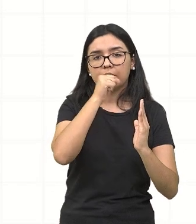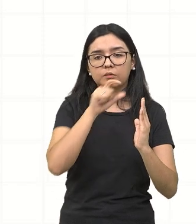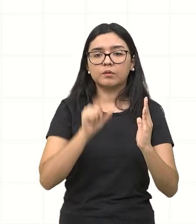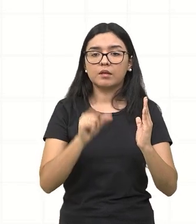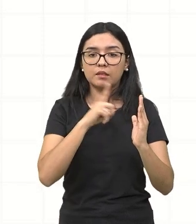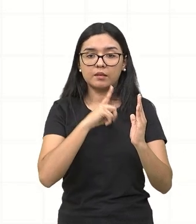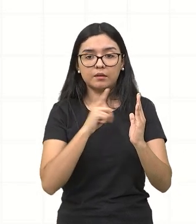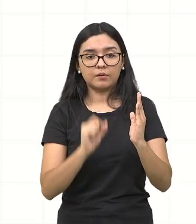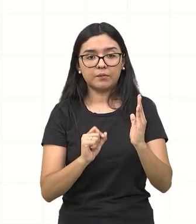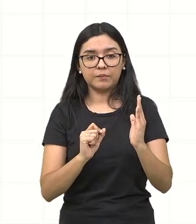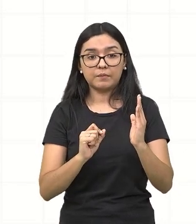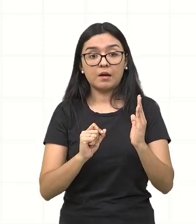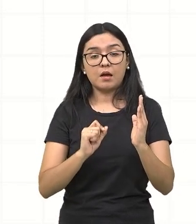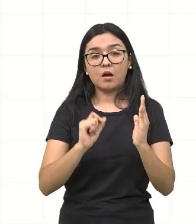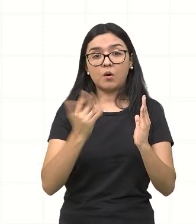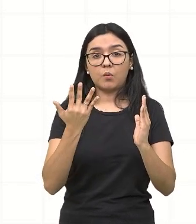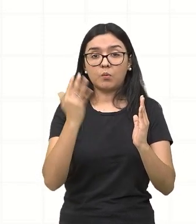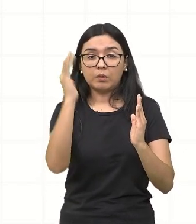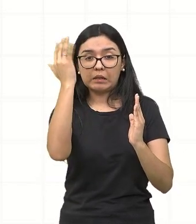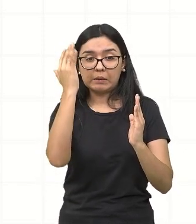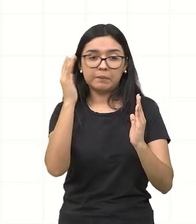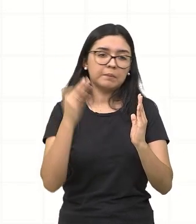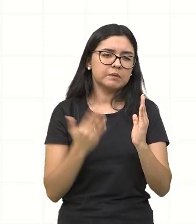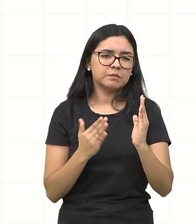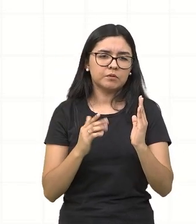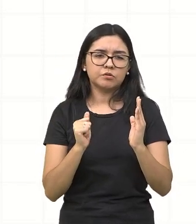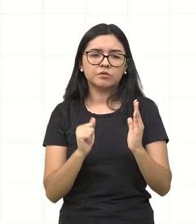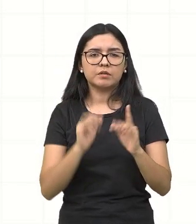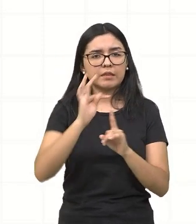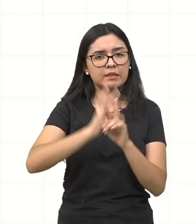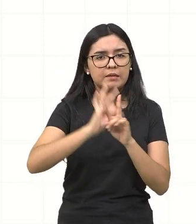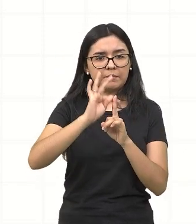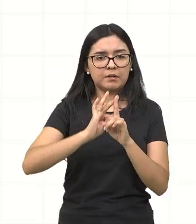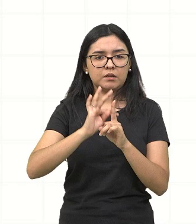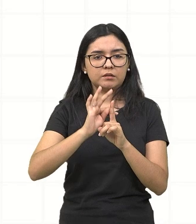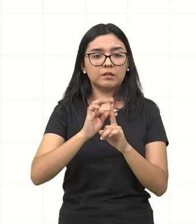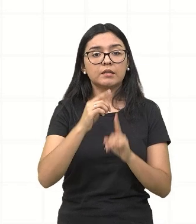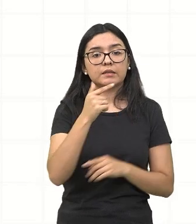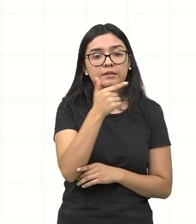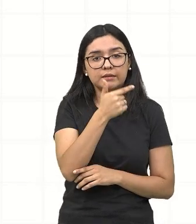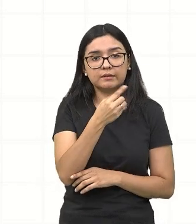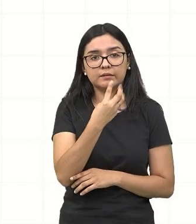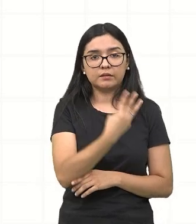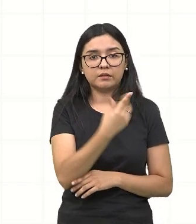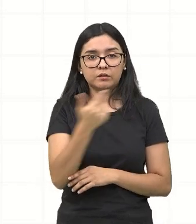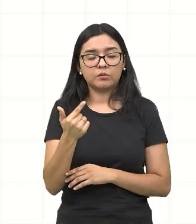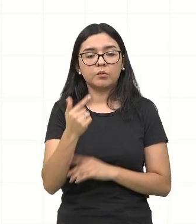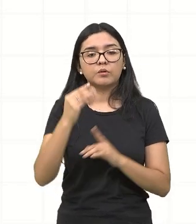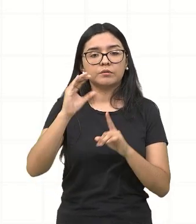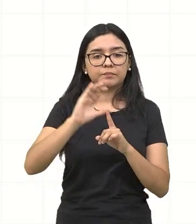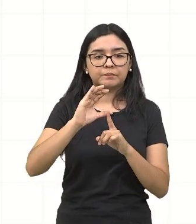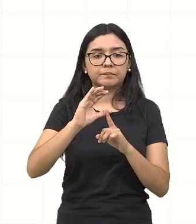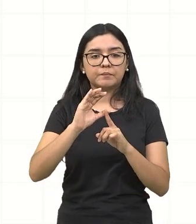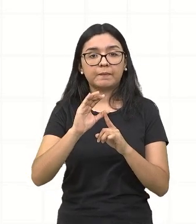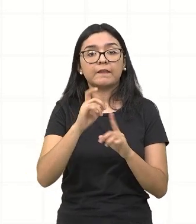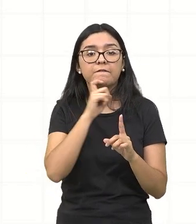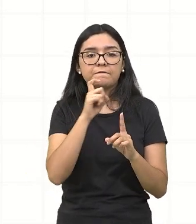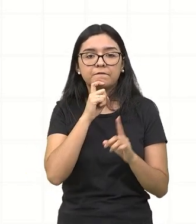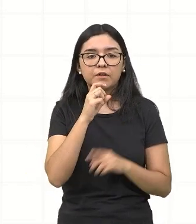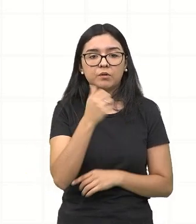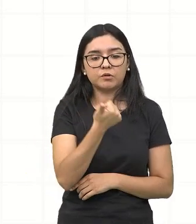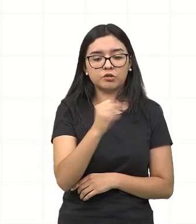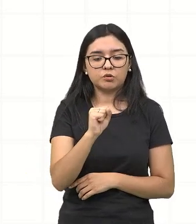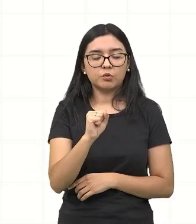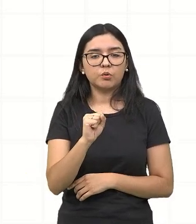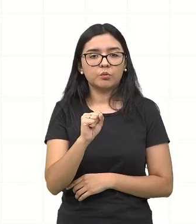nós temos aqui que a previsão de máxima seria 32 graus e mínima 18 graus,